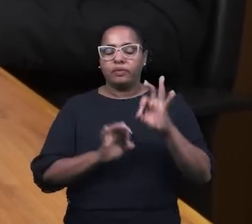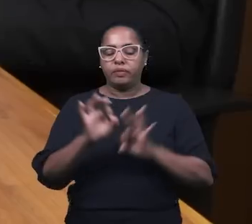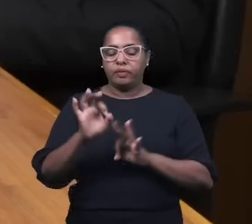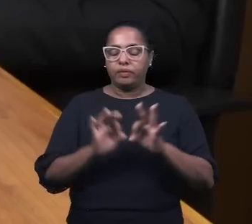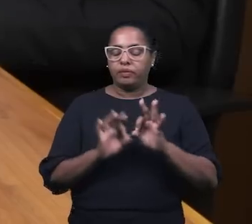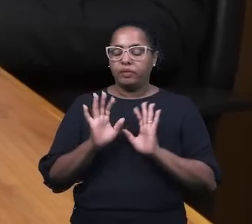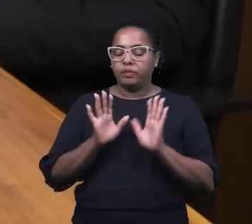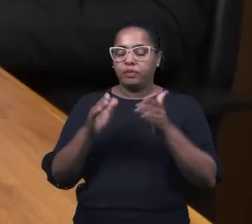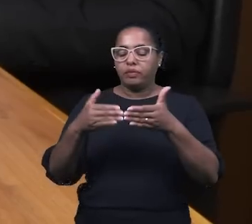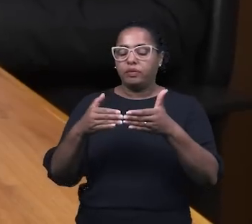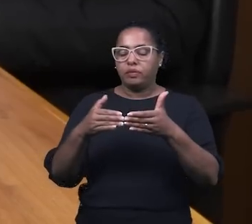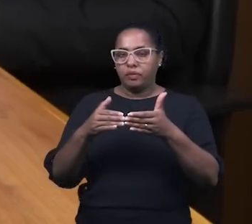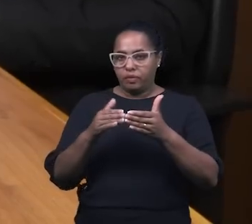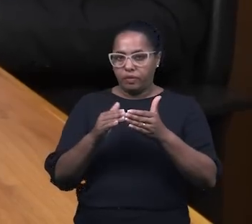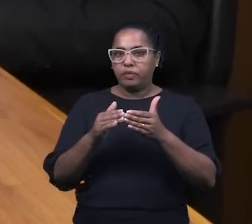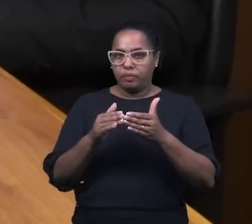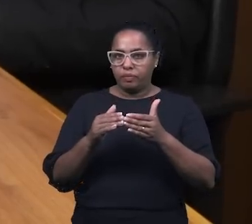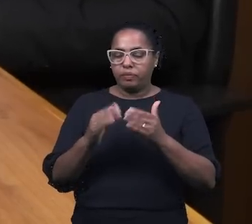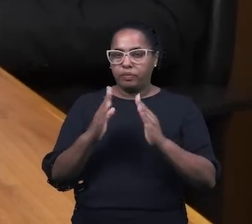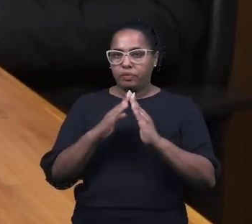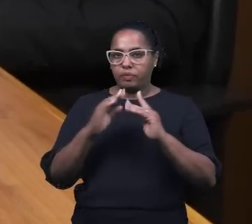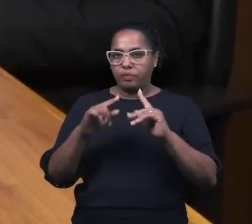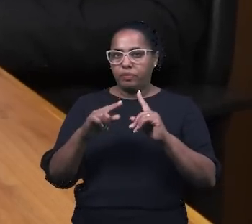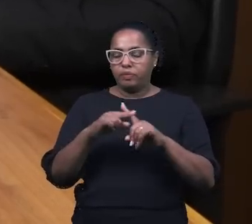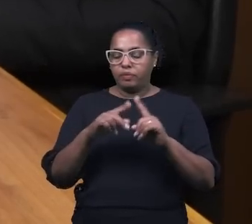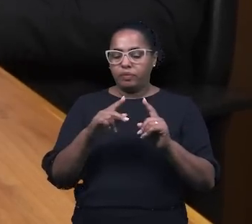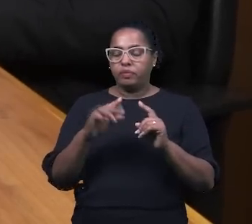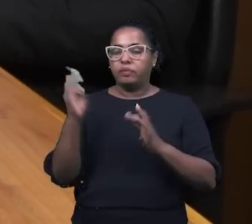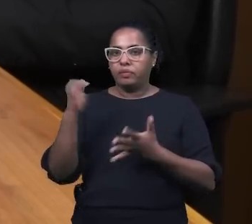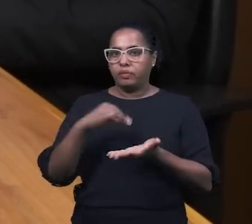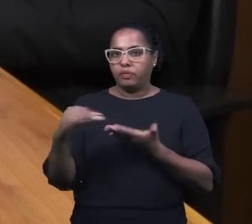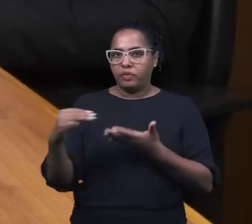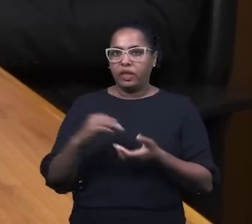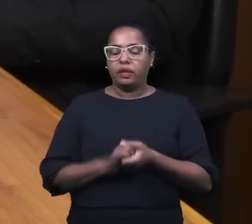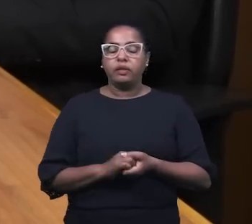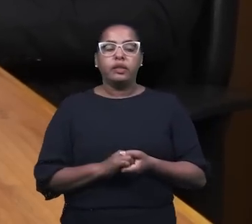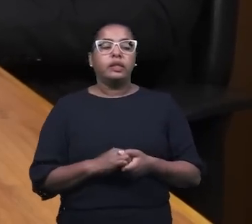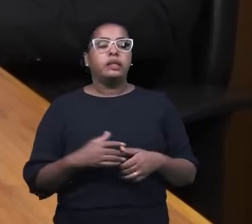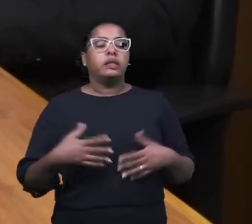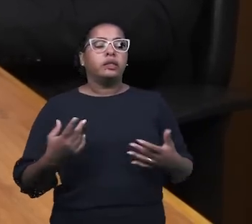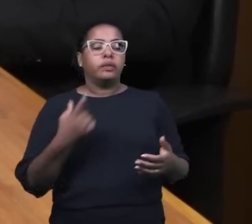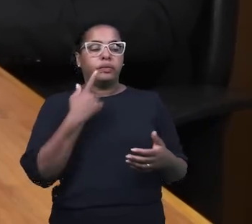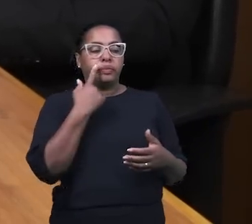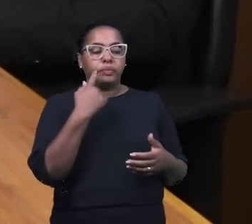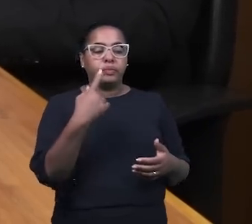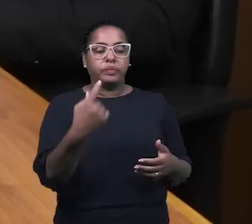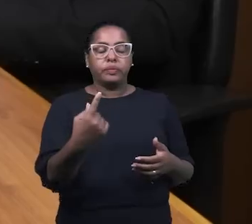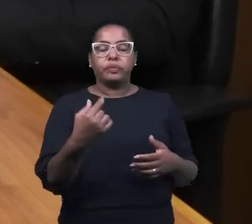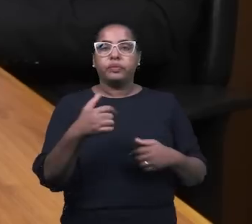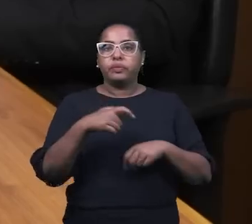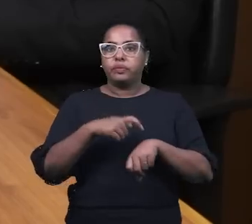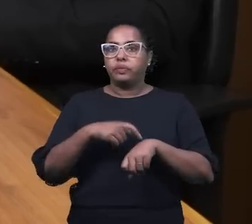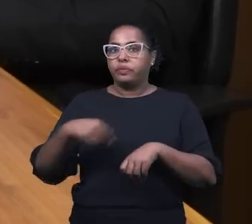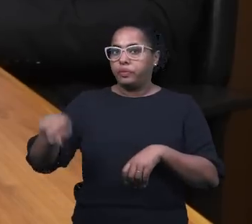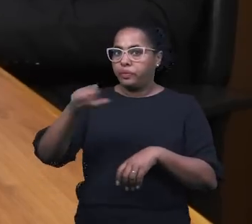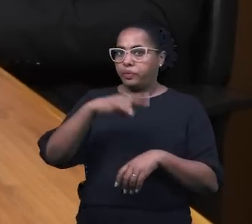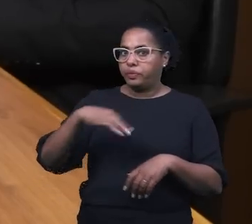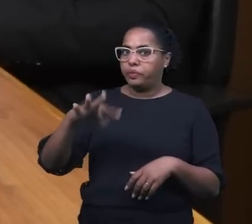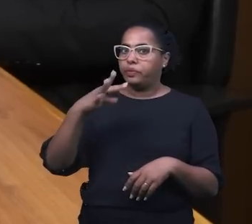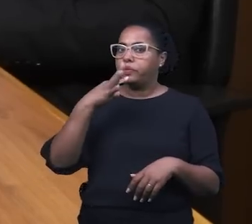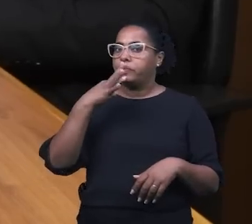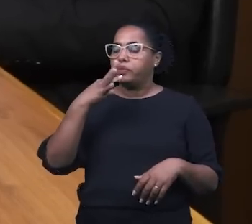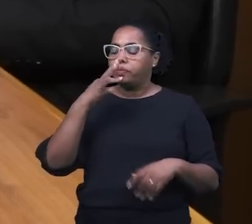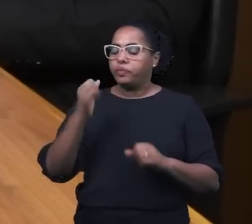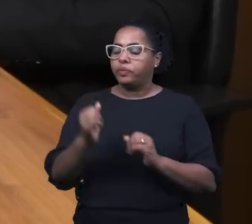para a Igreja Cristã Maranata. Exatamente. Nós temos essas duas. E é muito interessante, de fato, quando a gente conhece